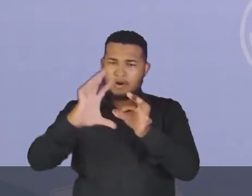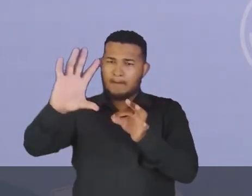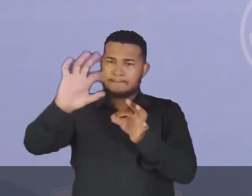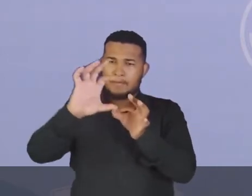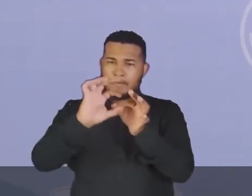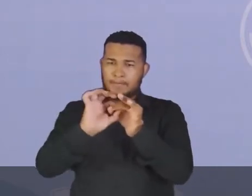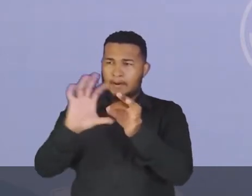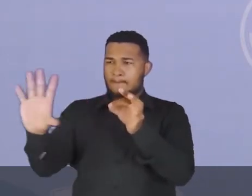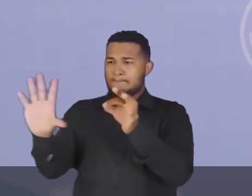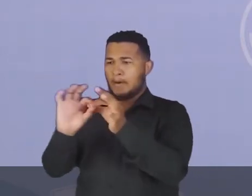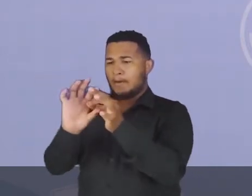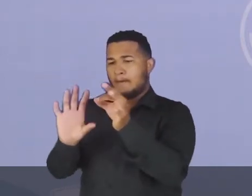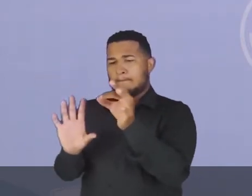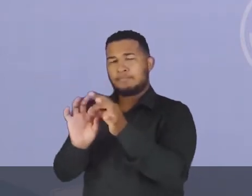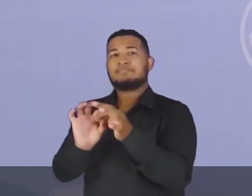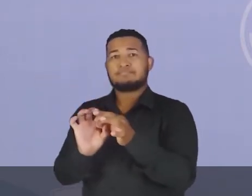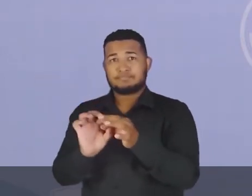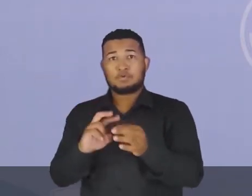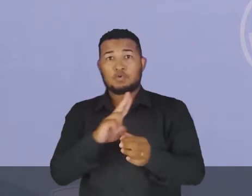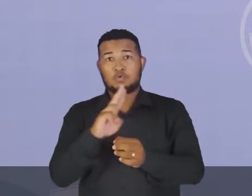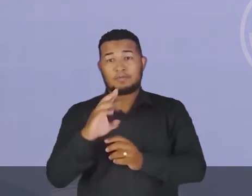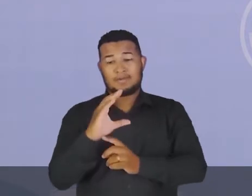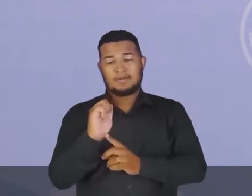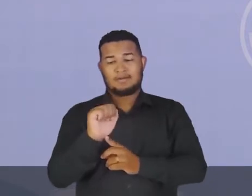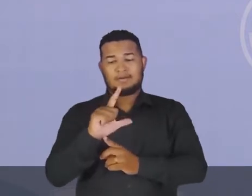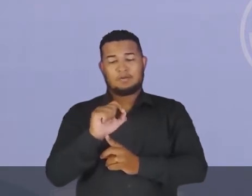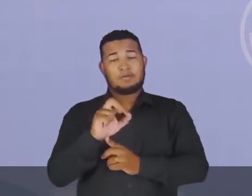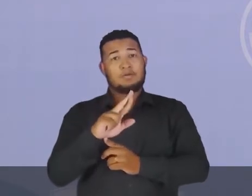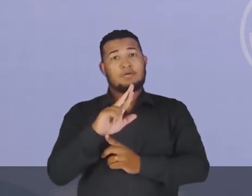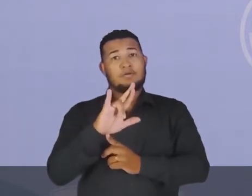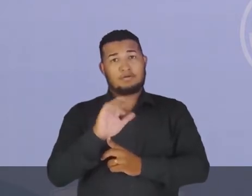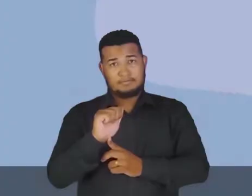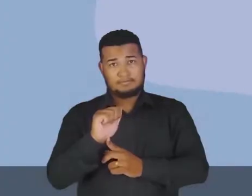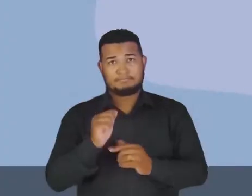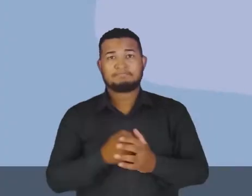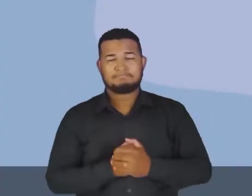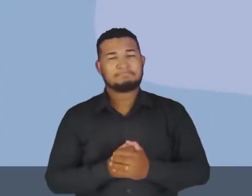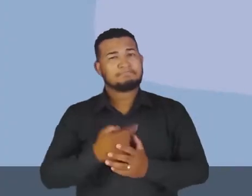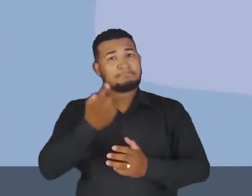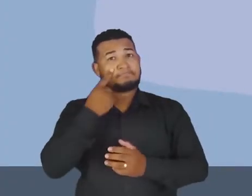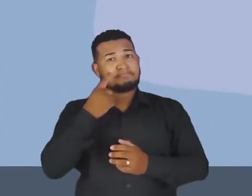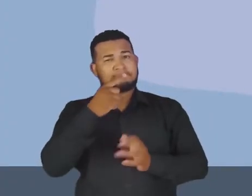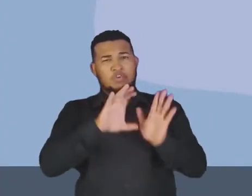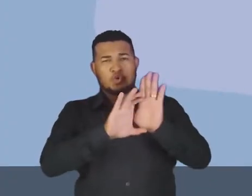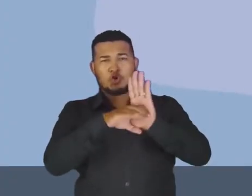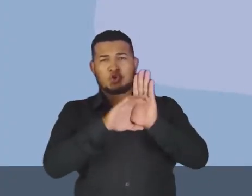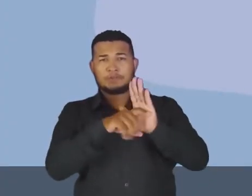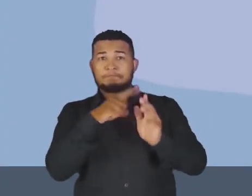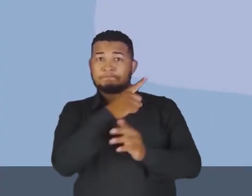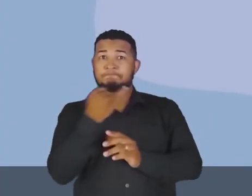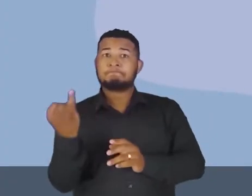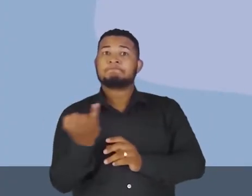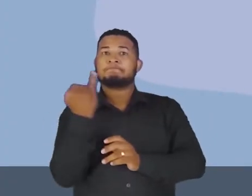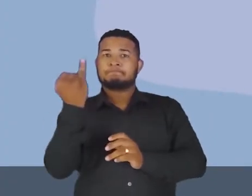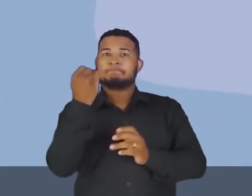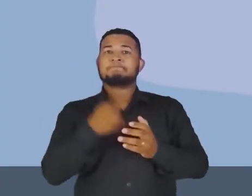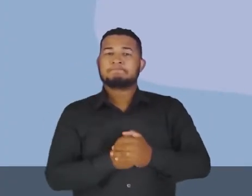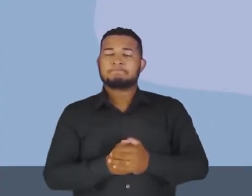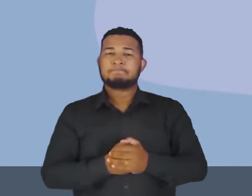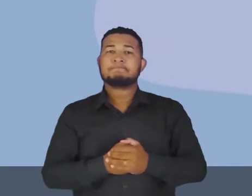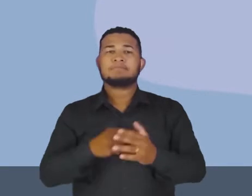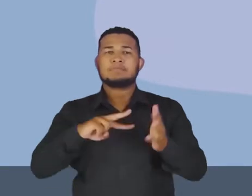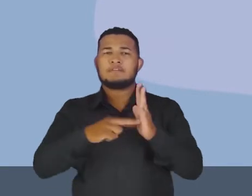dos alimentos, nós chamamos de caloria. Então, observe no slide esse conceito que é importante. Uma caloria é uma unidade